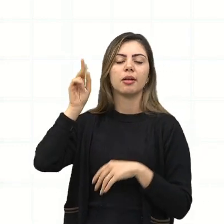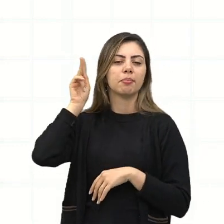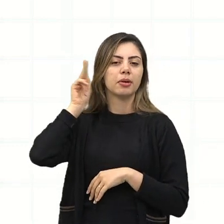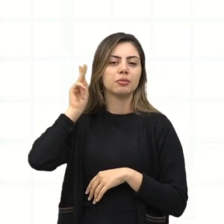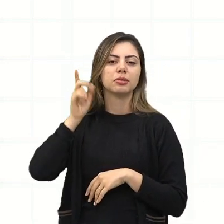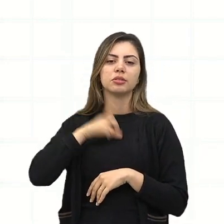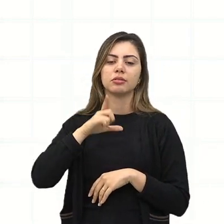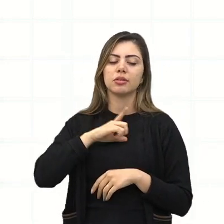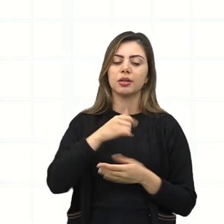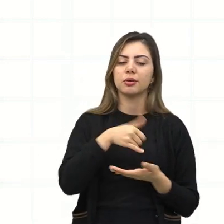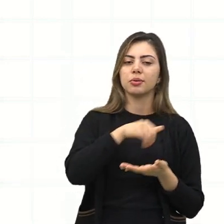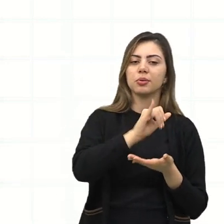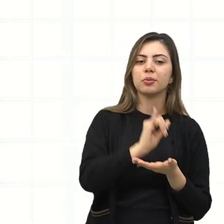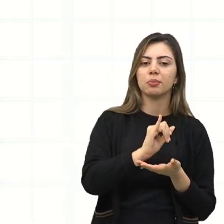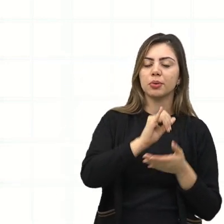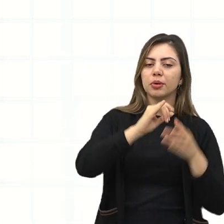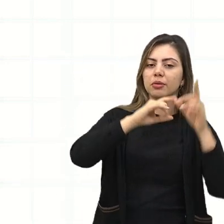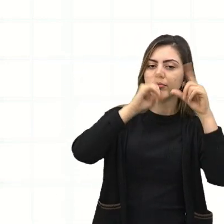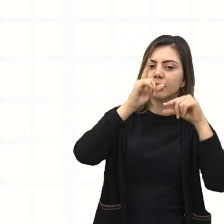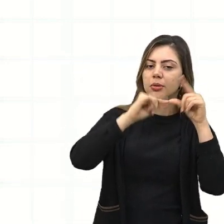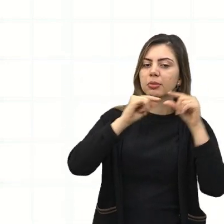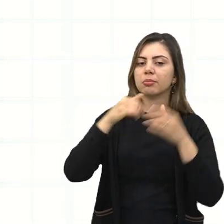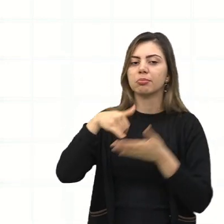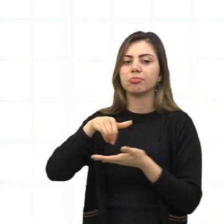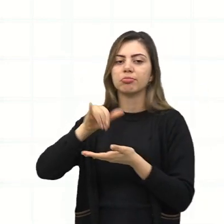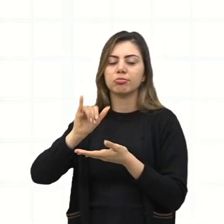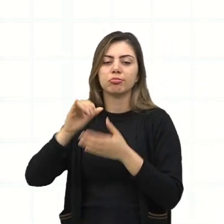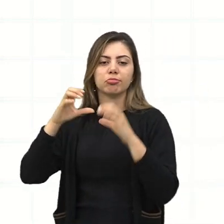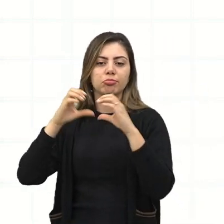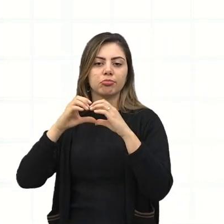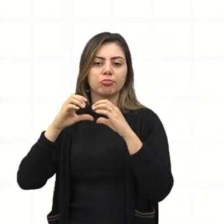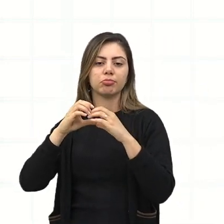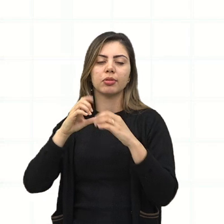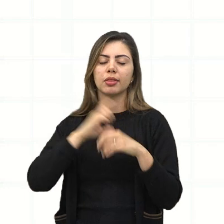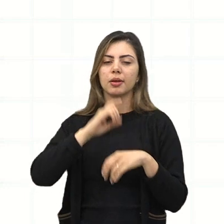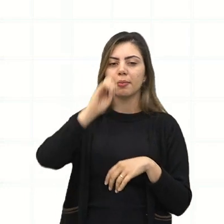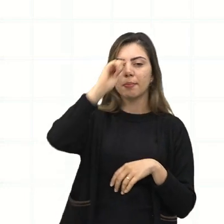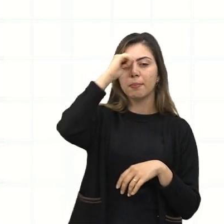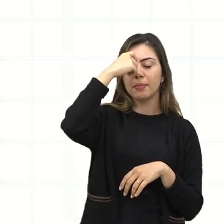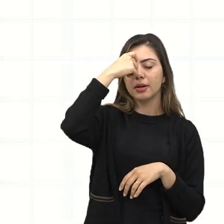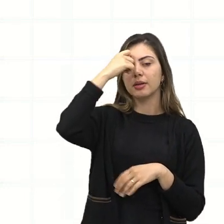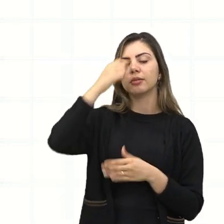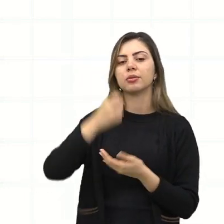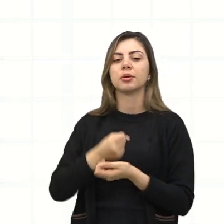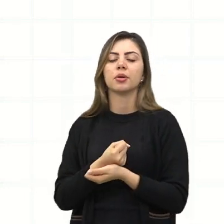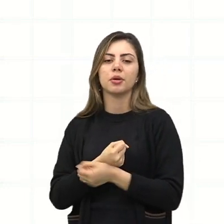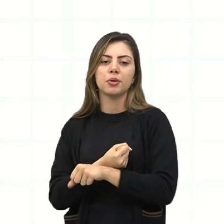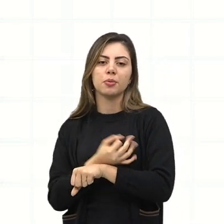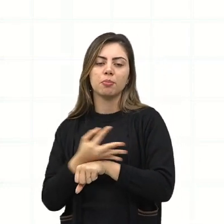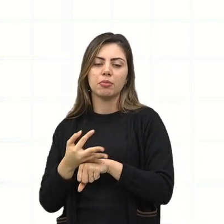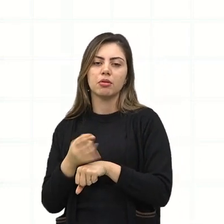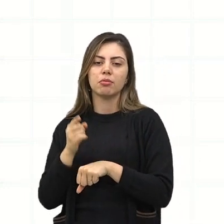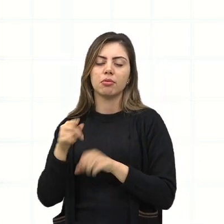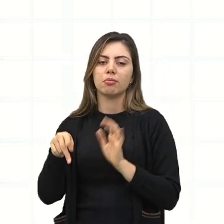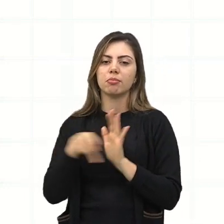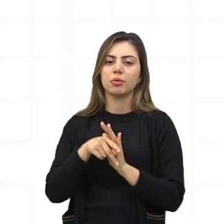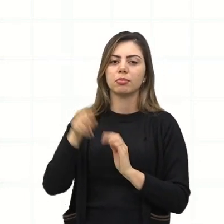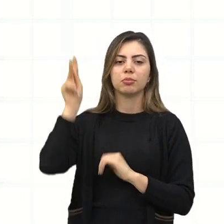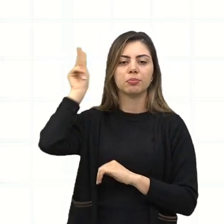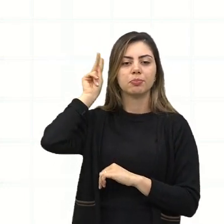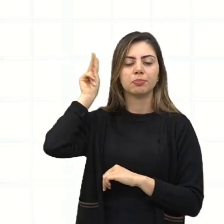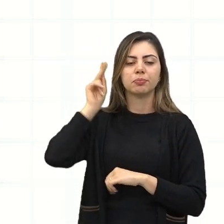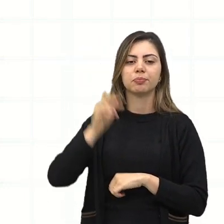e o contrário, o boi garantido, aí, o boi branco e o boi negro de Parintins. E lá nas